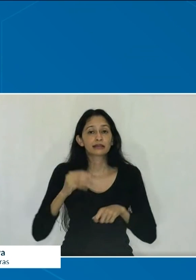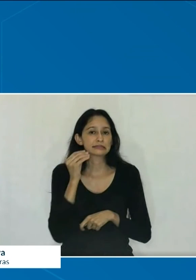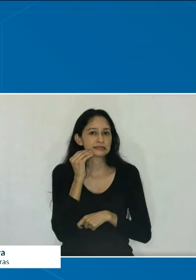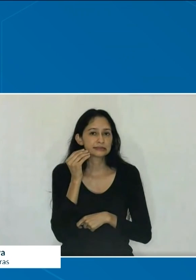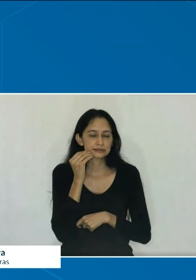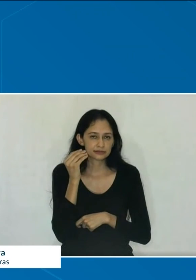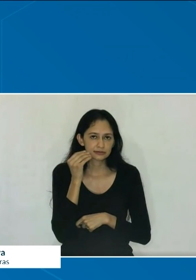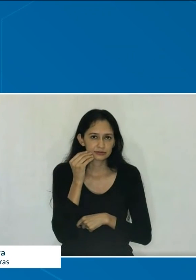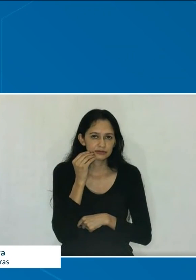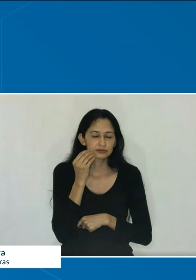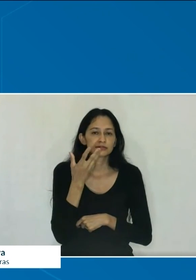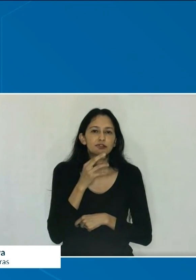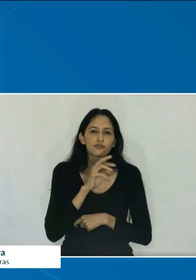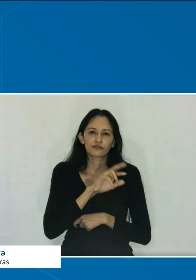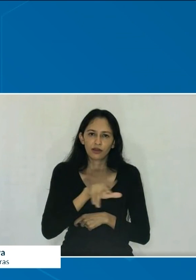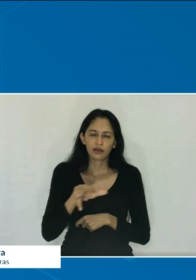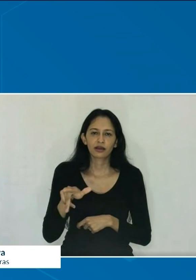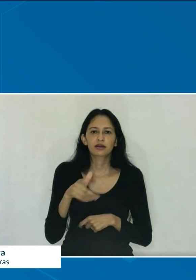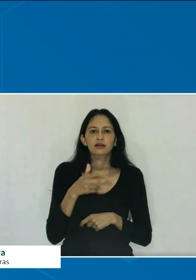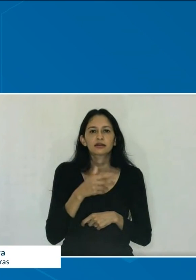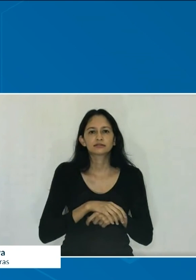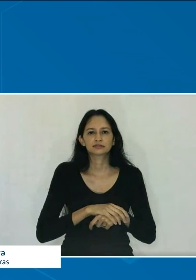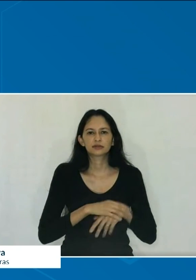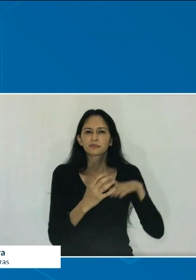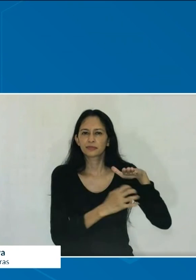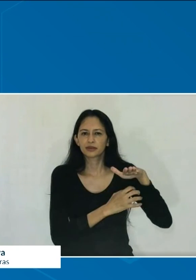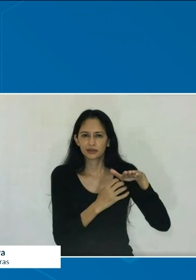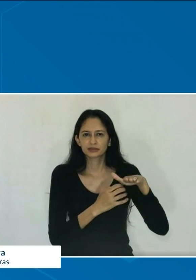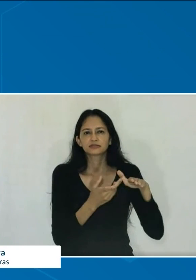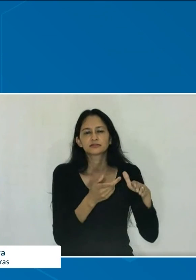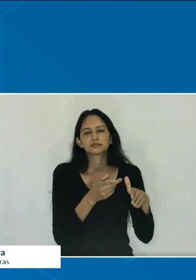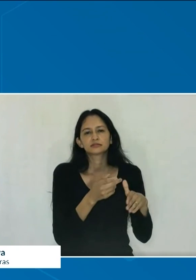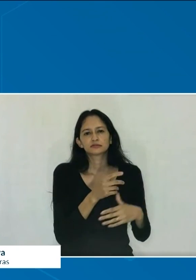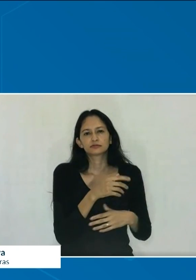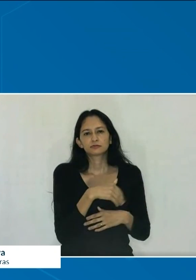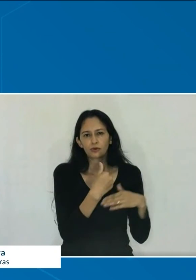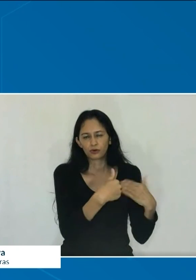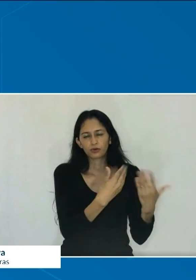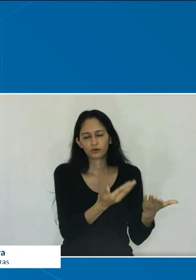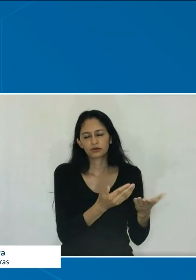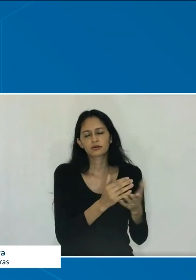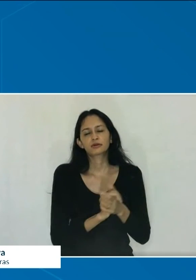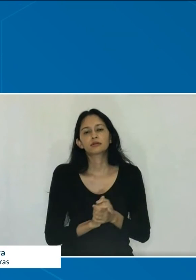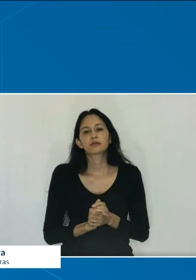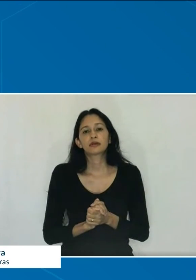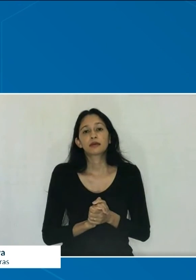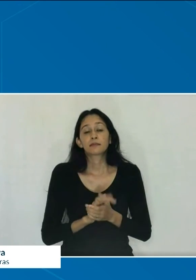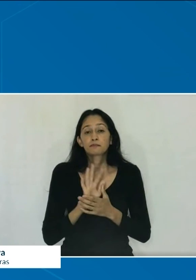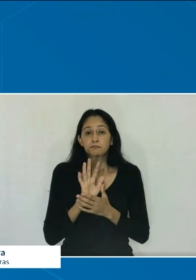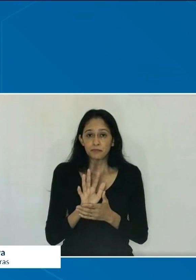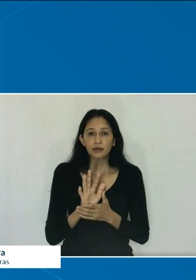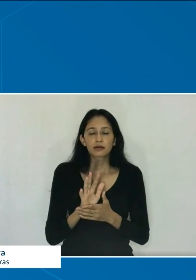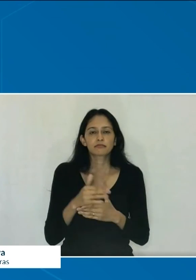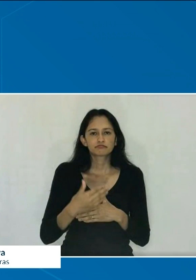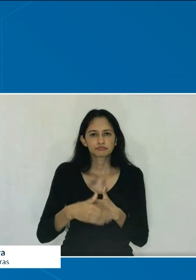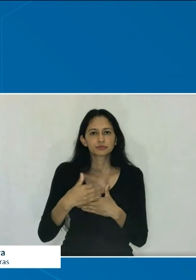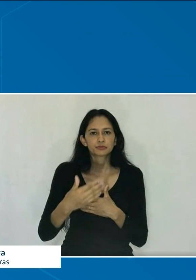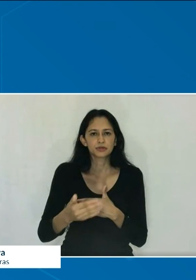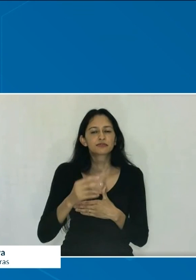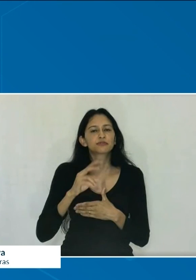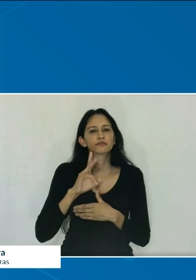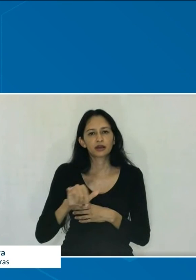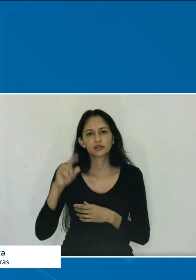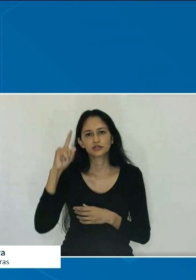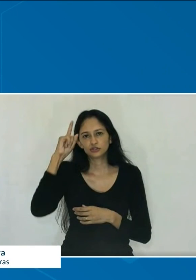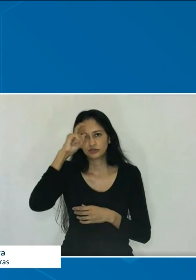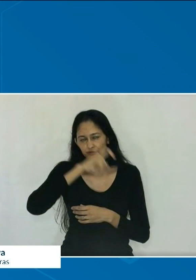promovido por várias organizações não governamentais. Mas com certeza vai ter ainda essa dificuldade, né, de implementar